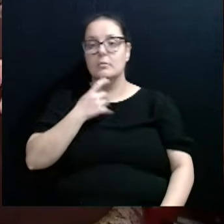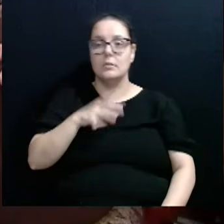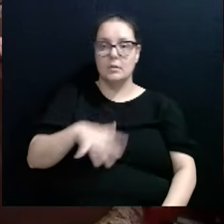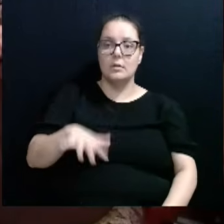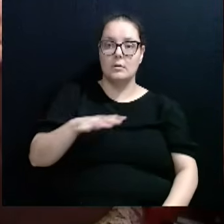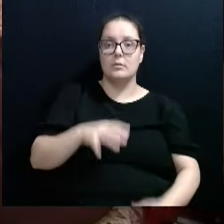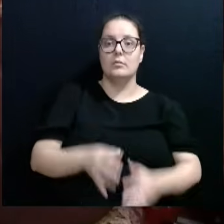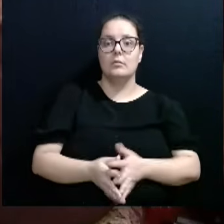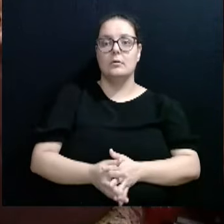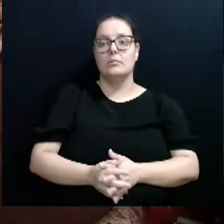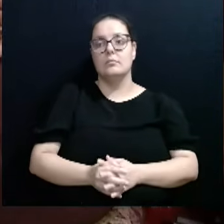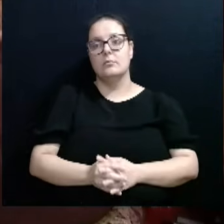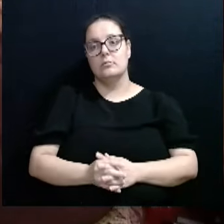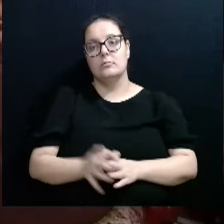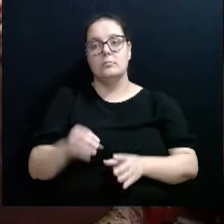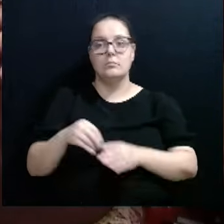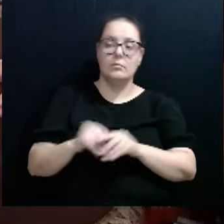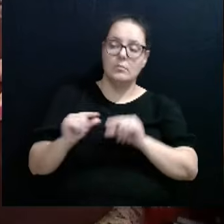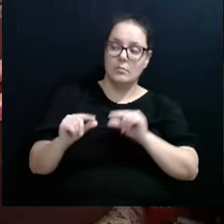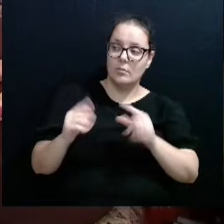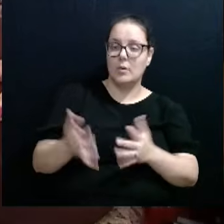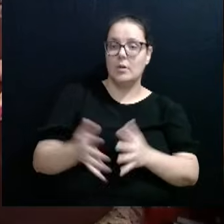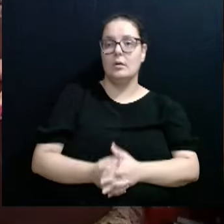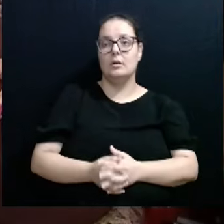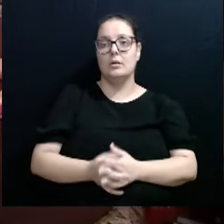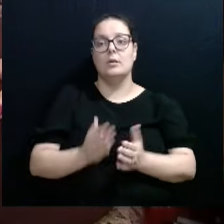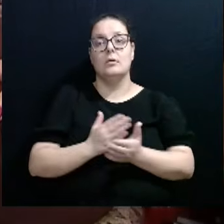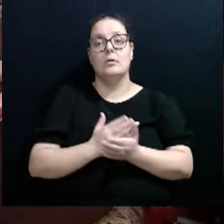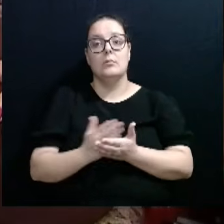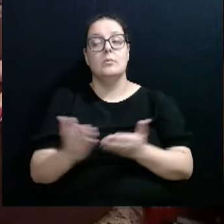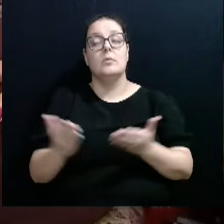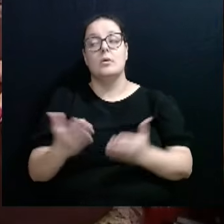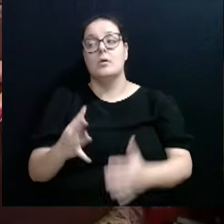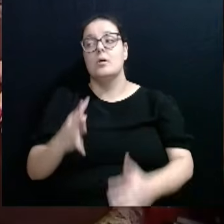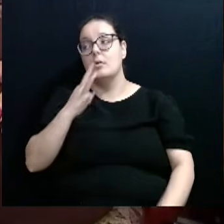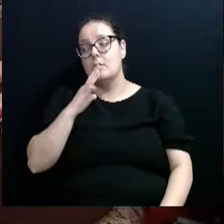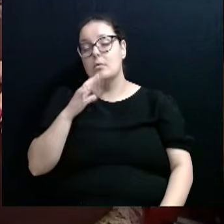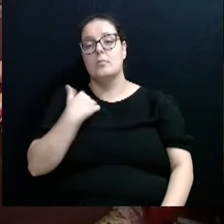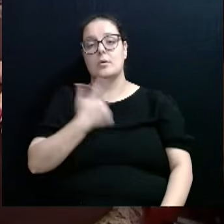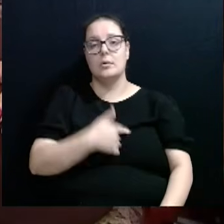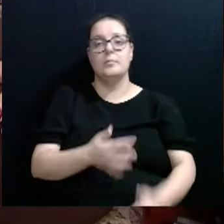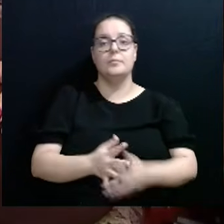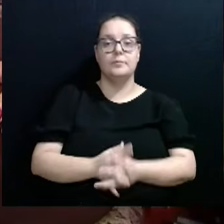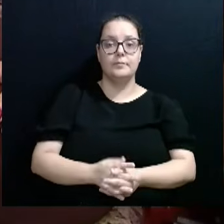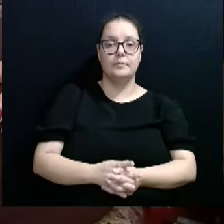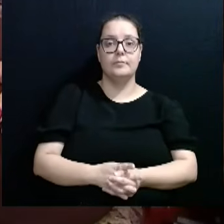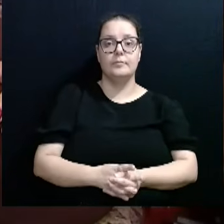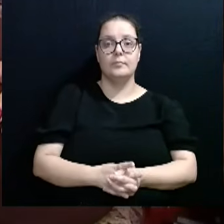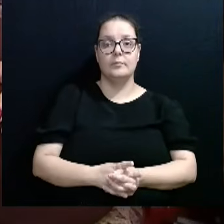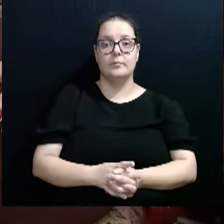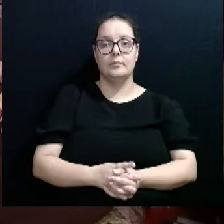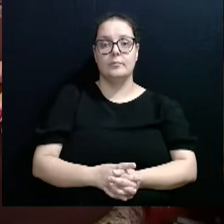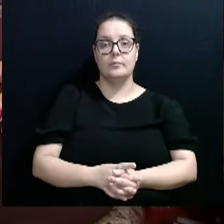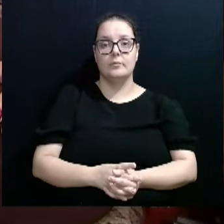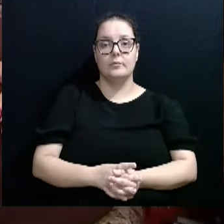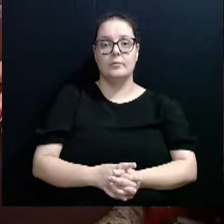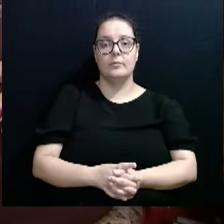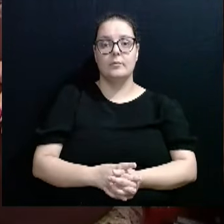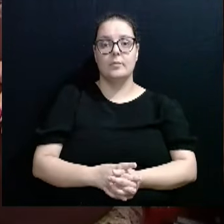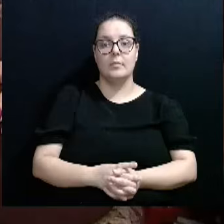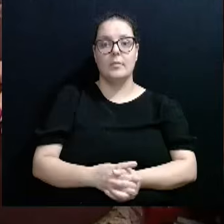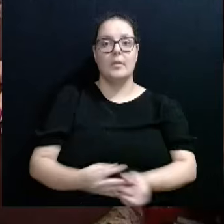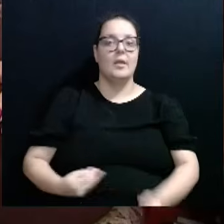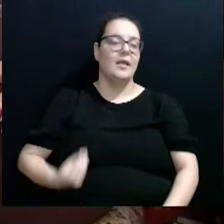um pouco, o interior está começando agora a conhecer a gente. Sim. Era essa vida de aposentada que você